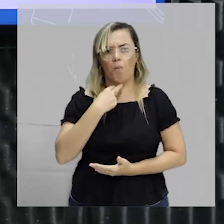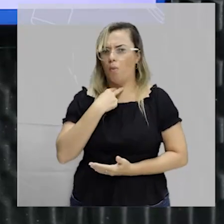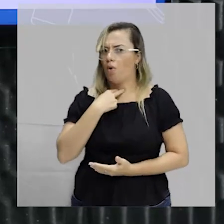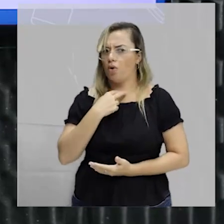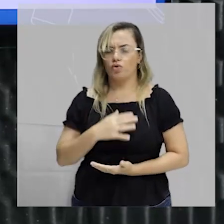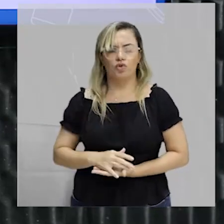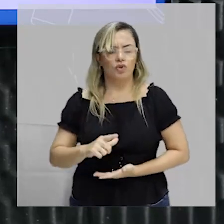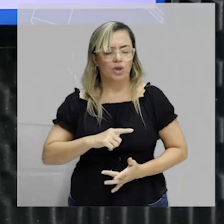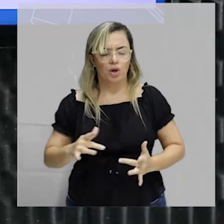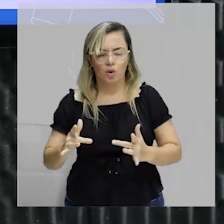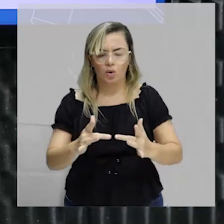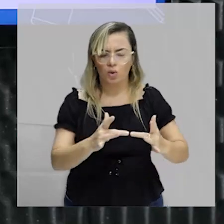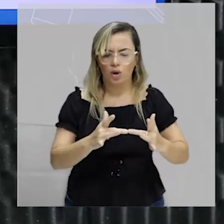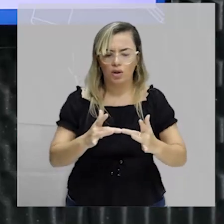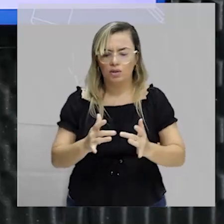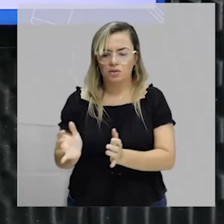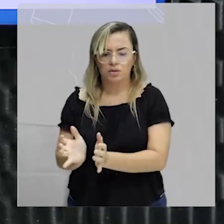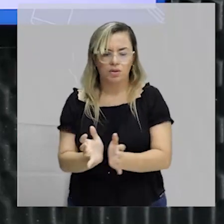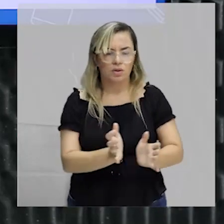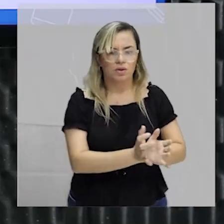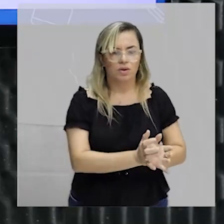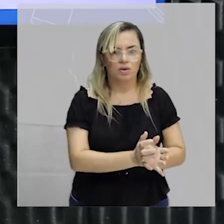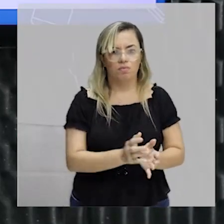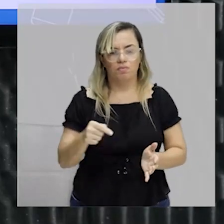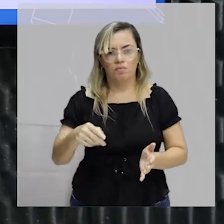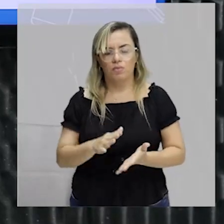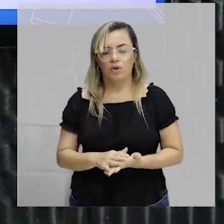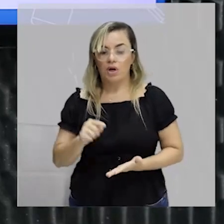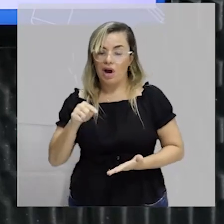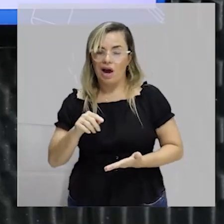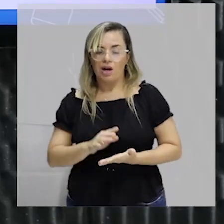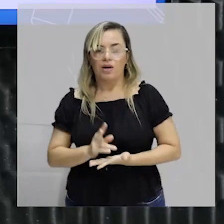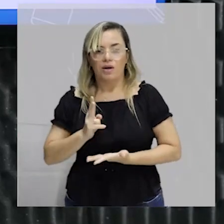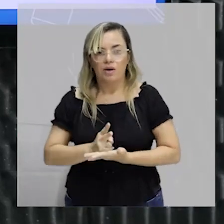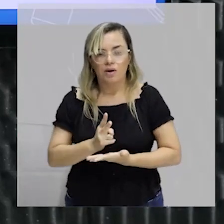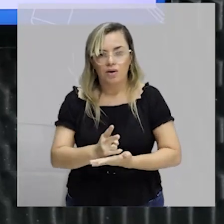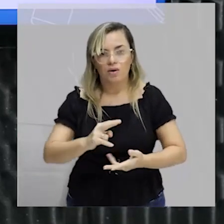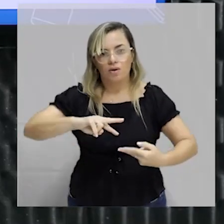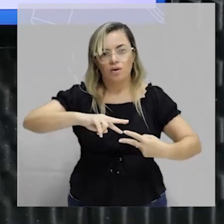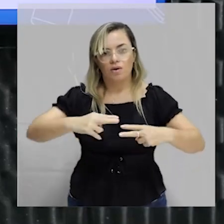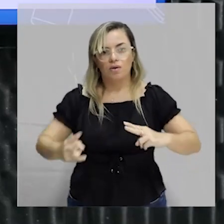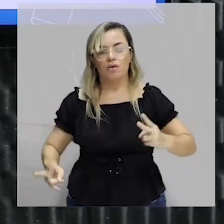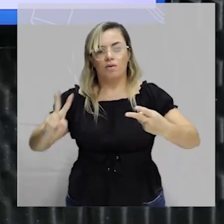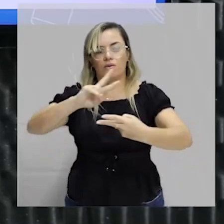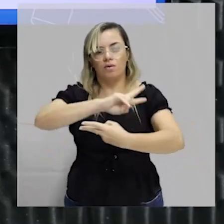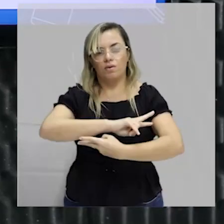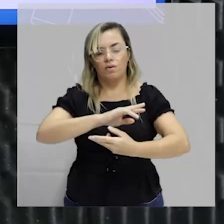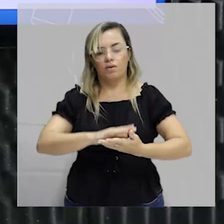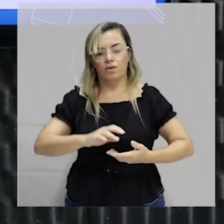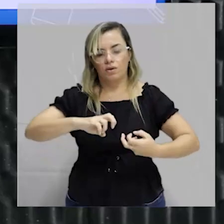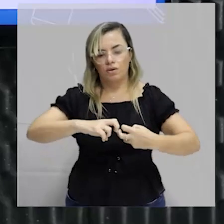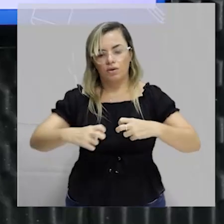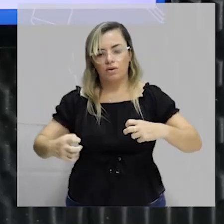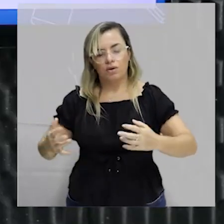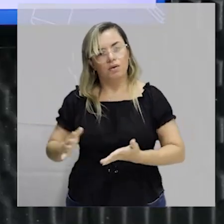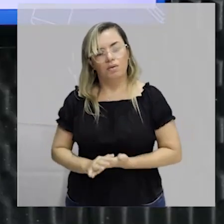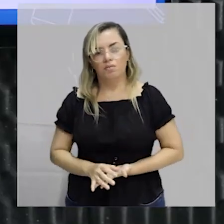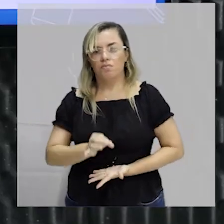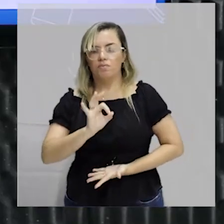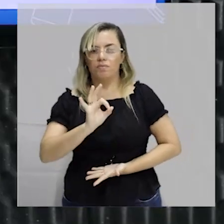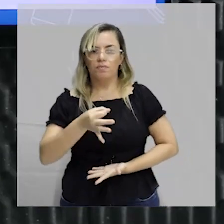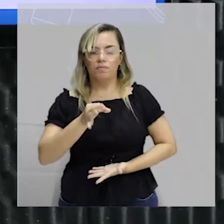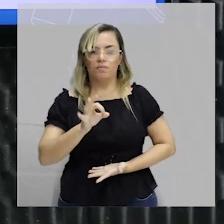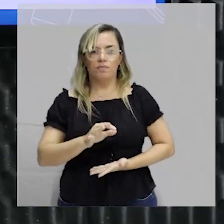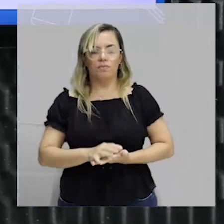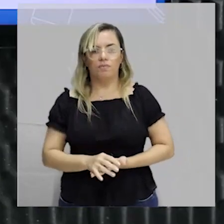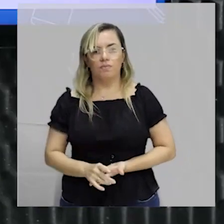dois grupos. Se continuar havendo troca de informação genética entre esses dois grupos, com certeza vai